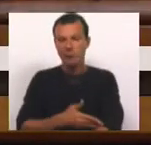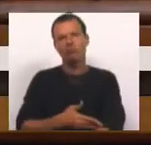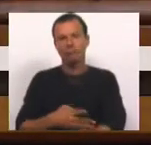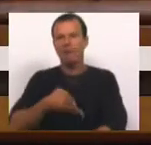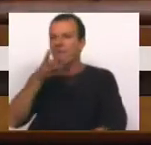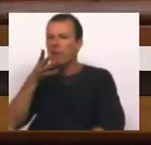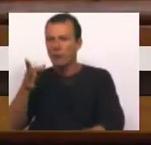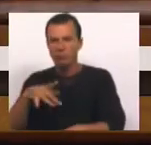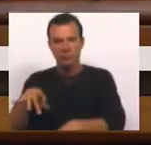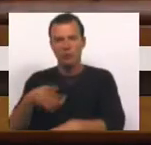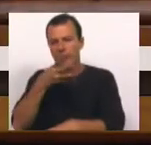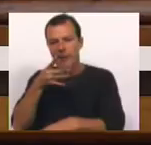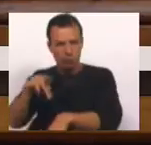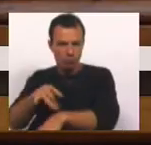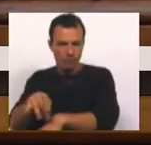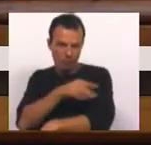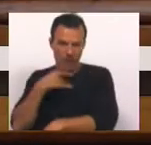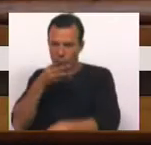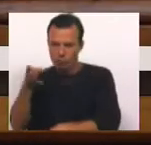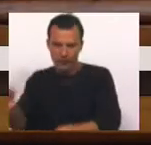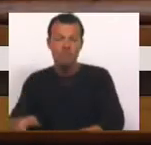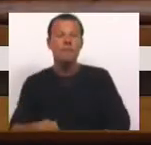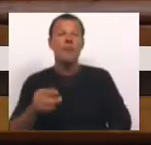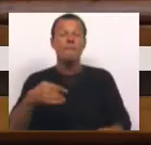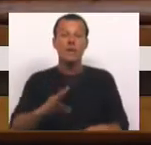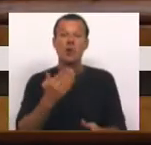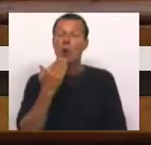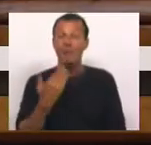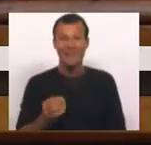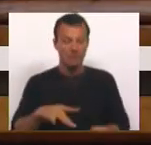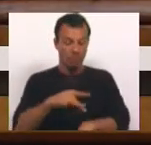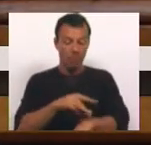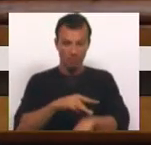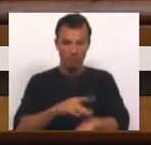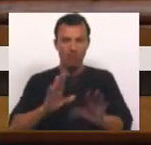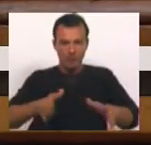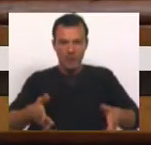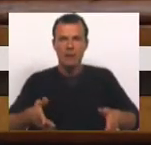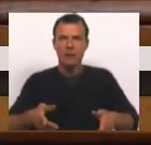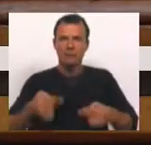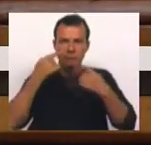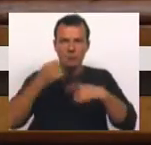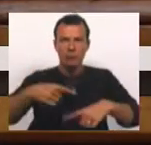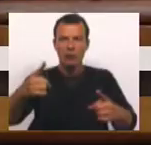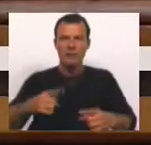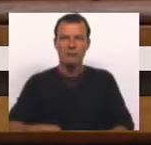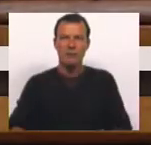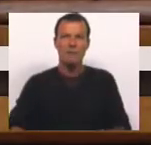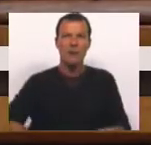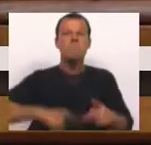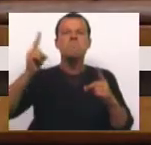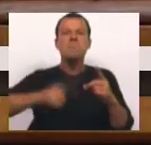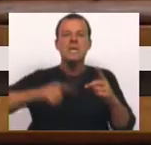médico. Para além disso, o pedido do doente tem de ser reiterado, tem de ser manifestado pelo menos